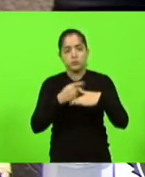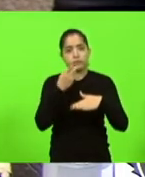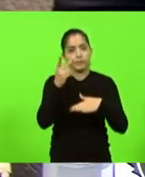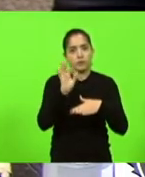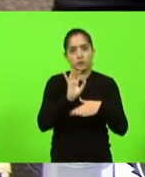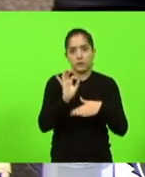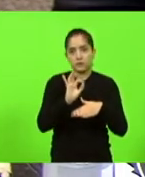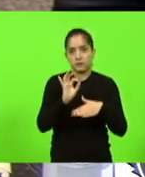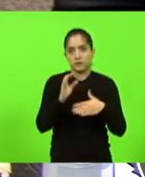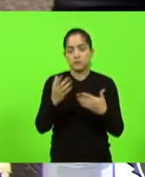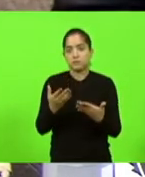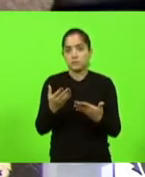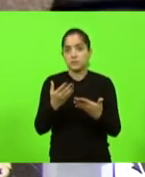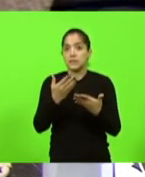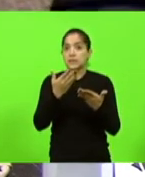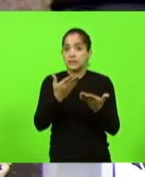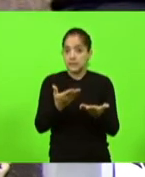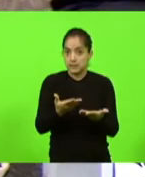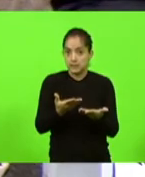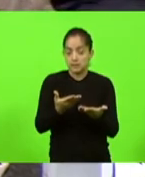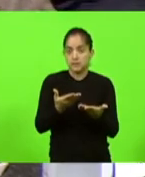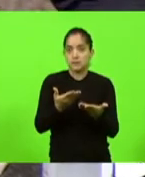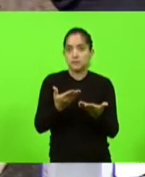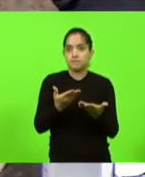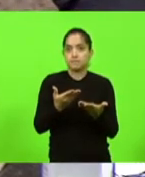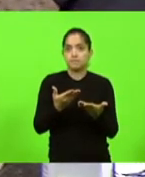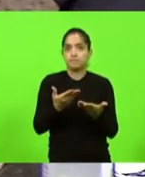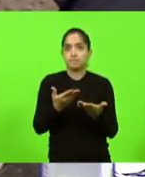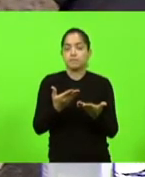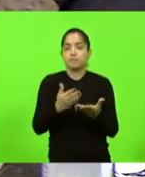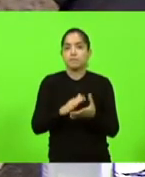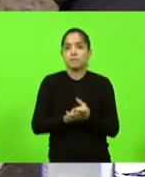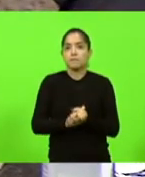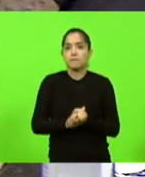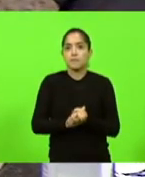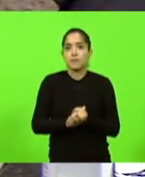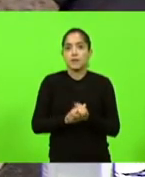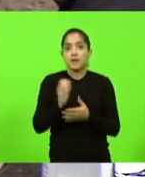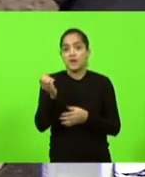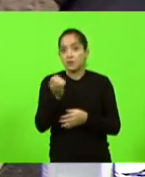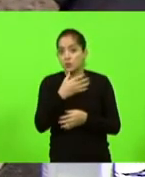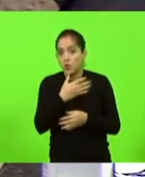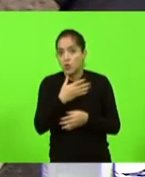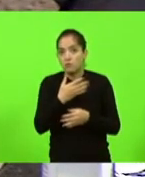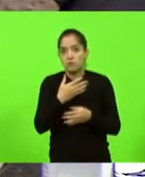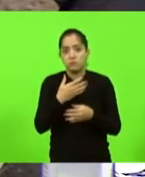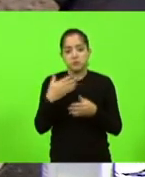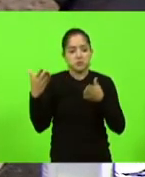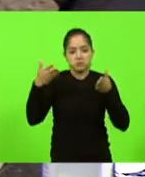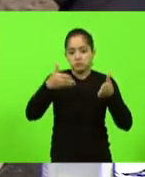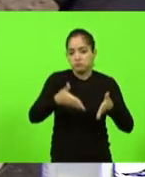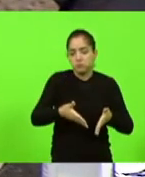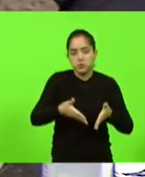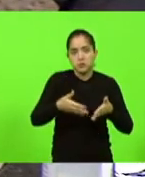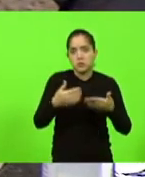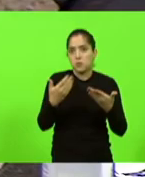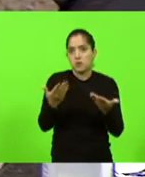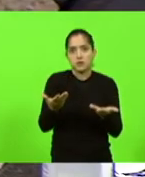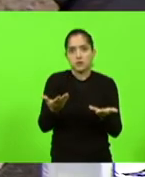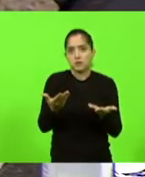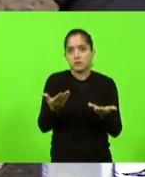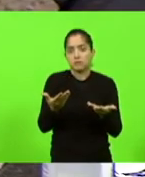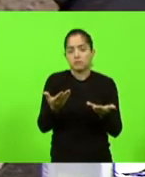o deputado Bruno ainda, para mim, que é uma matéria nova, porque não entrou nessa casa há pouco